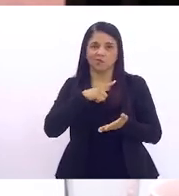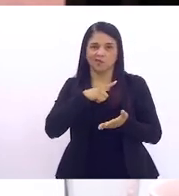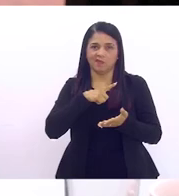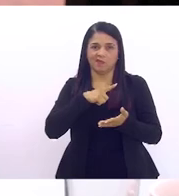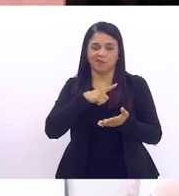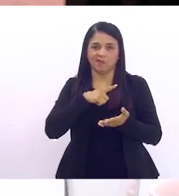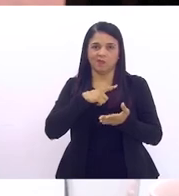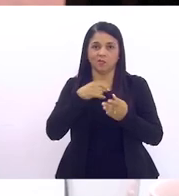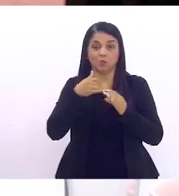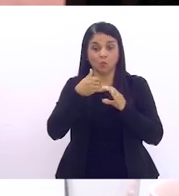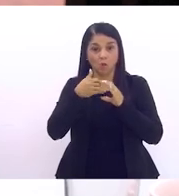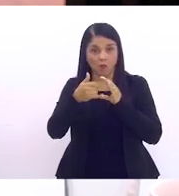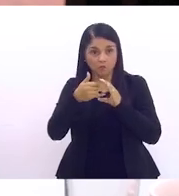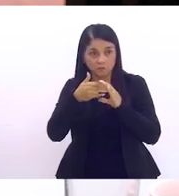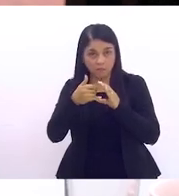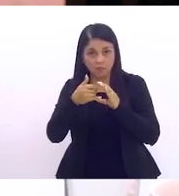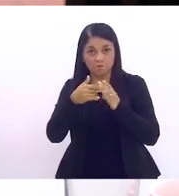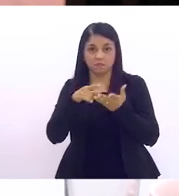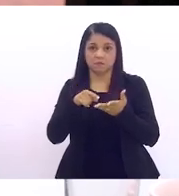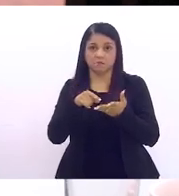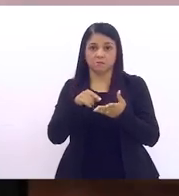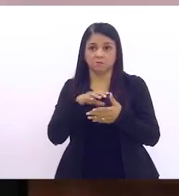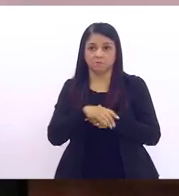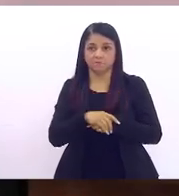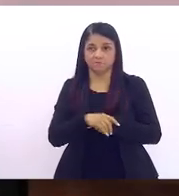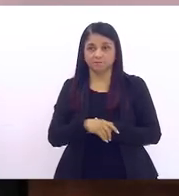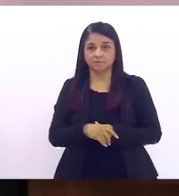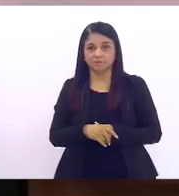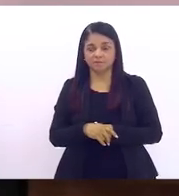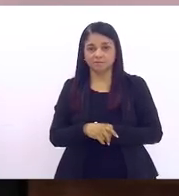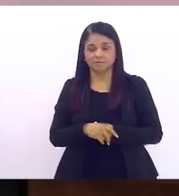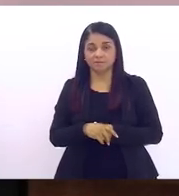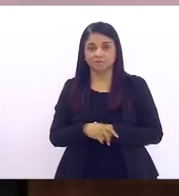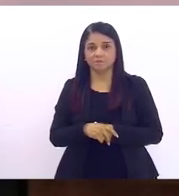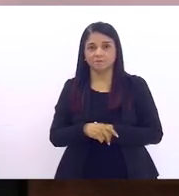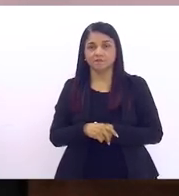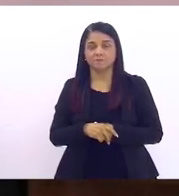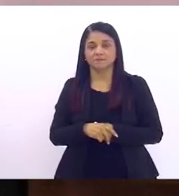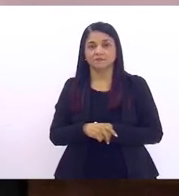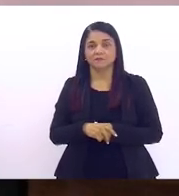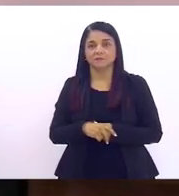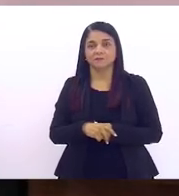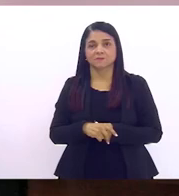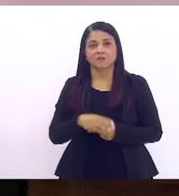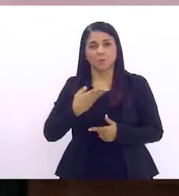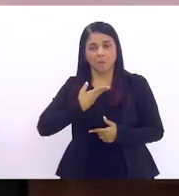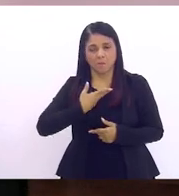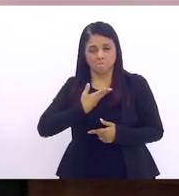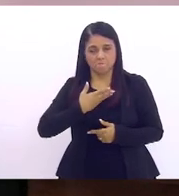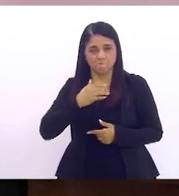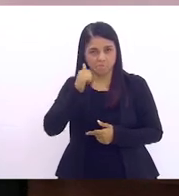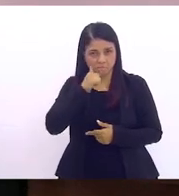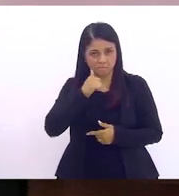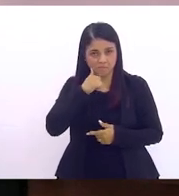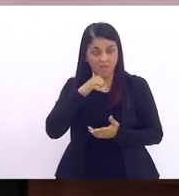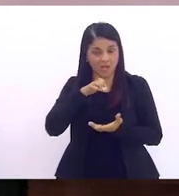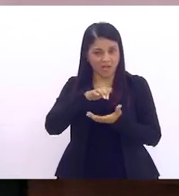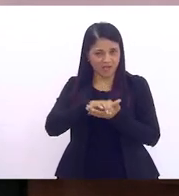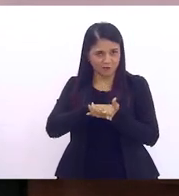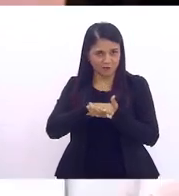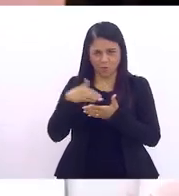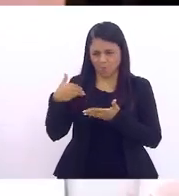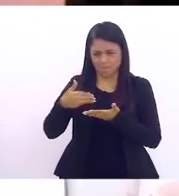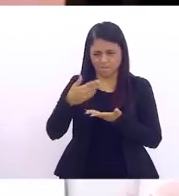tá no WhatsApp de vocês temos uma eu tenho uma colega que ela casou há pouco